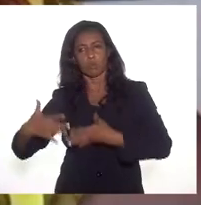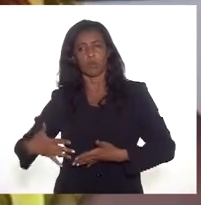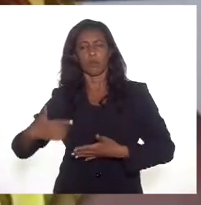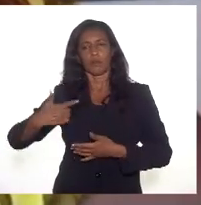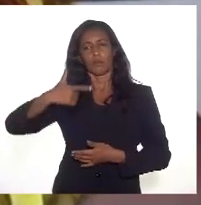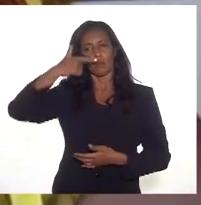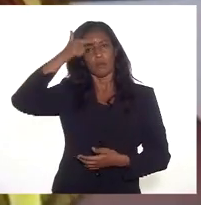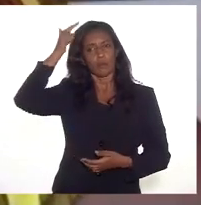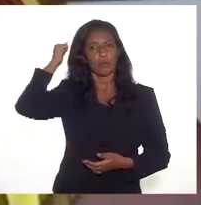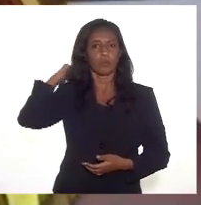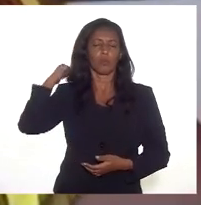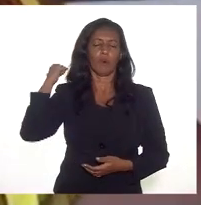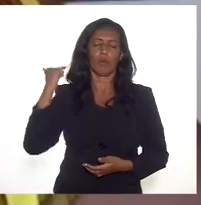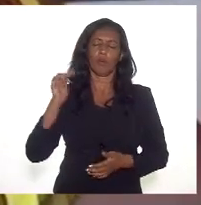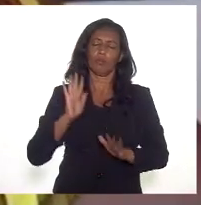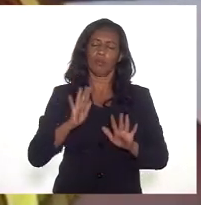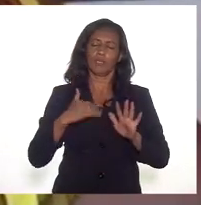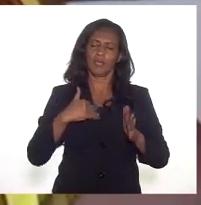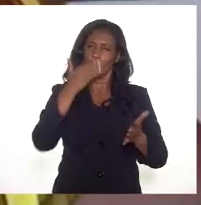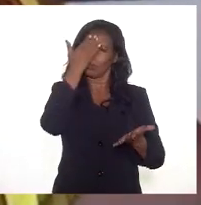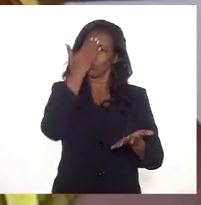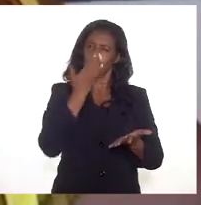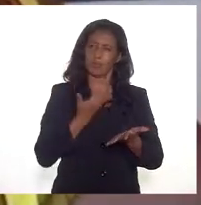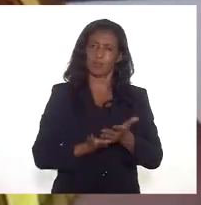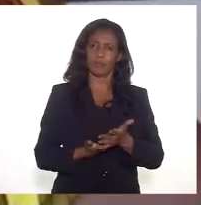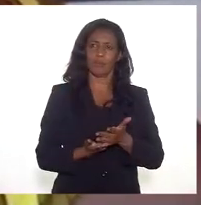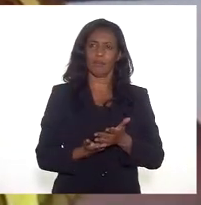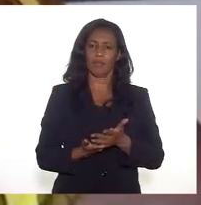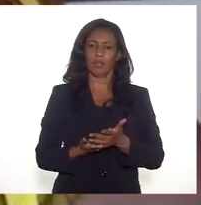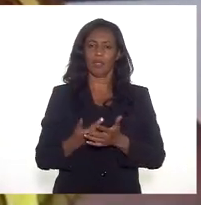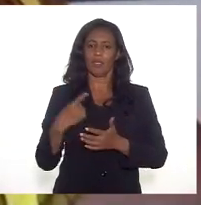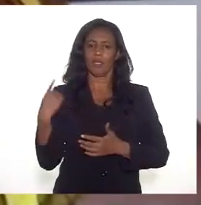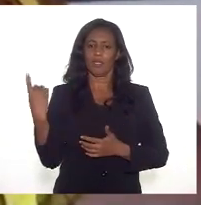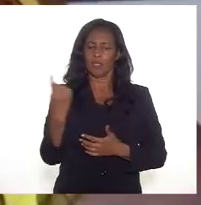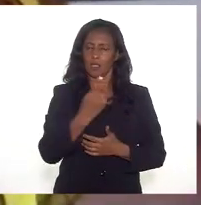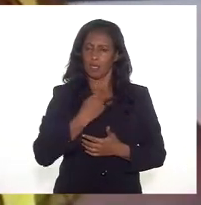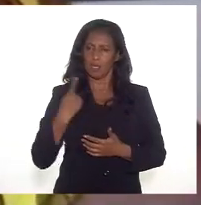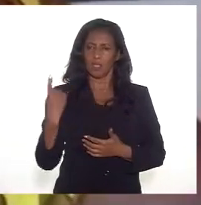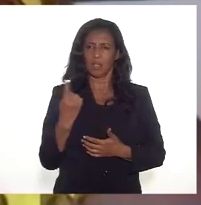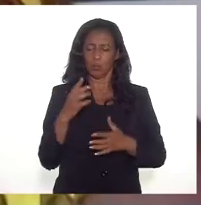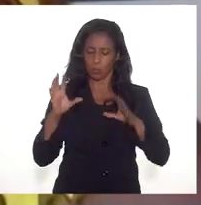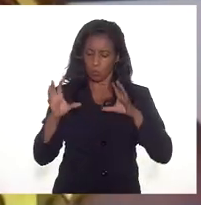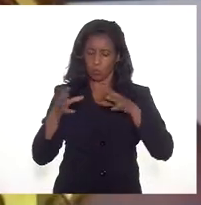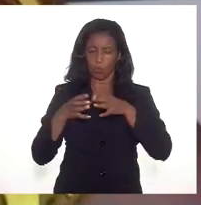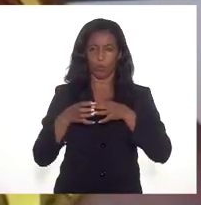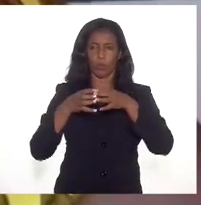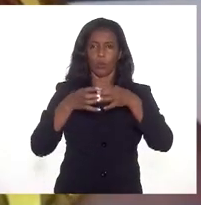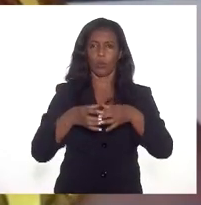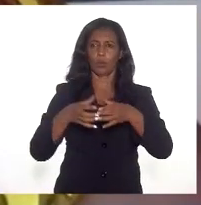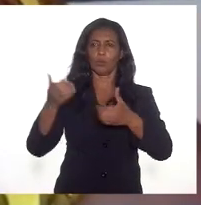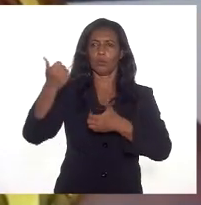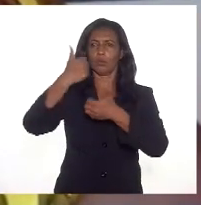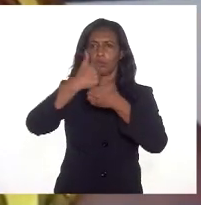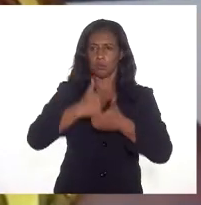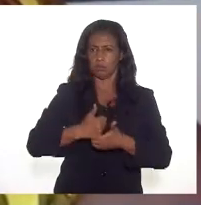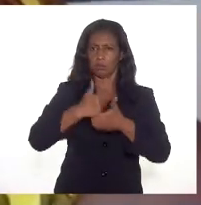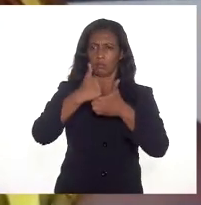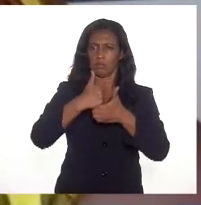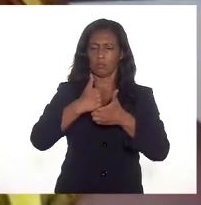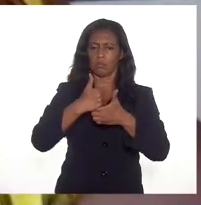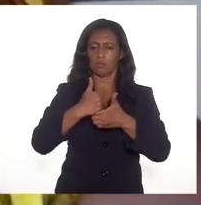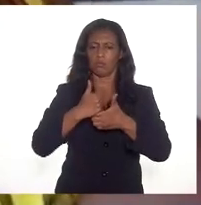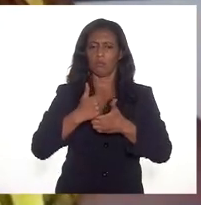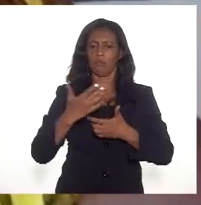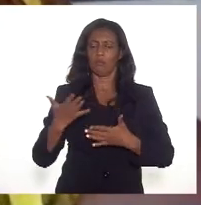Luiz Paulo, mas eu acredito que a nossa LERJ ali se viu muito bem representada, né? Se a gente, e é por